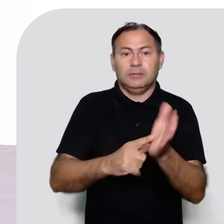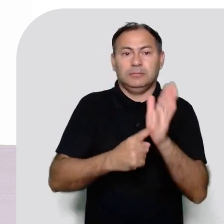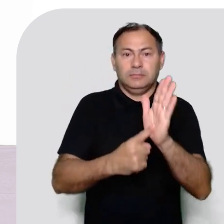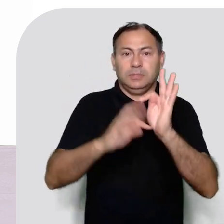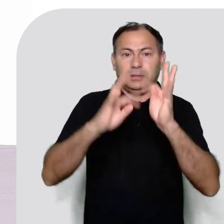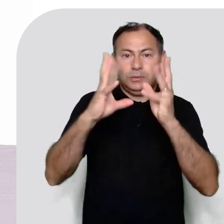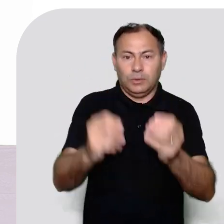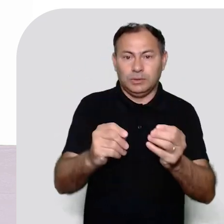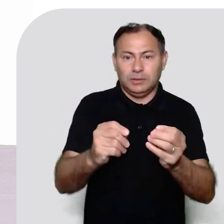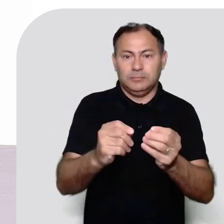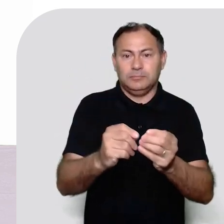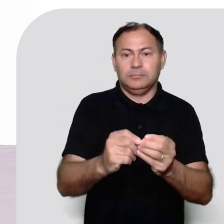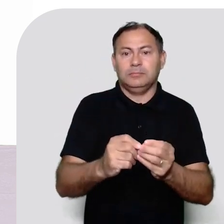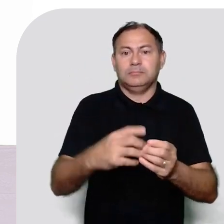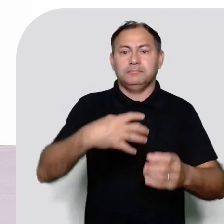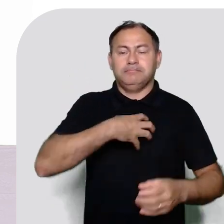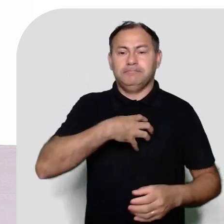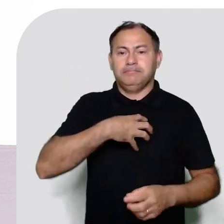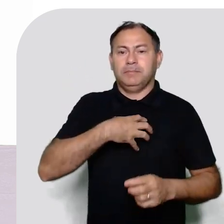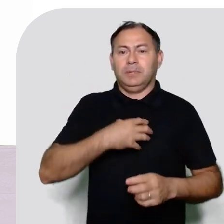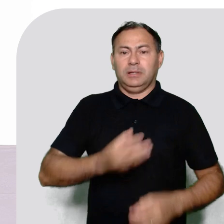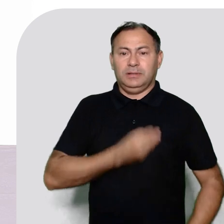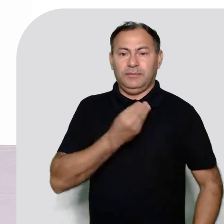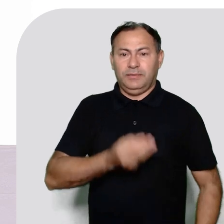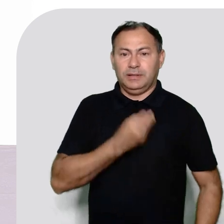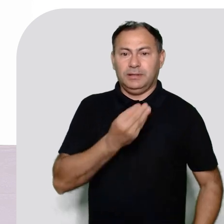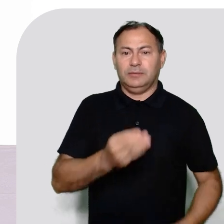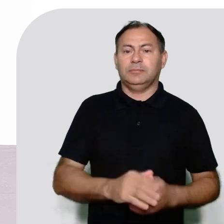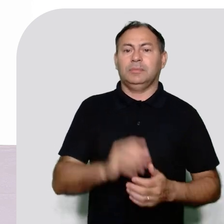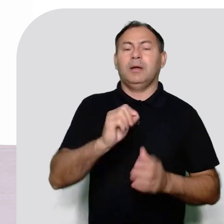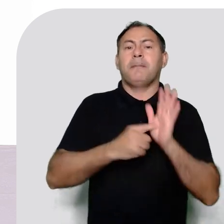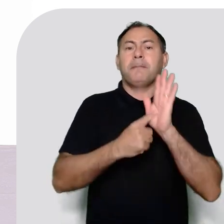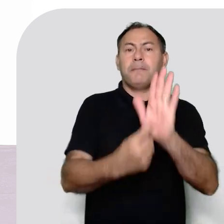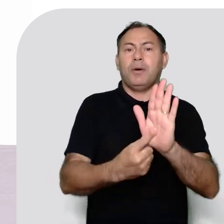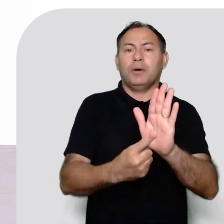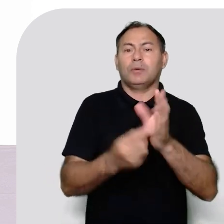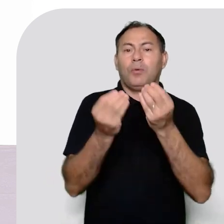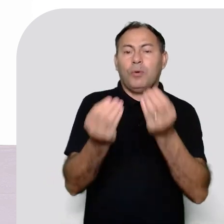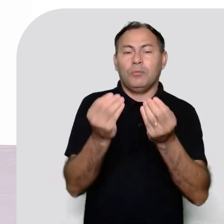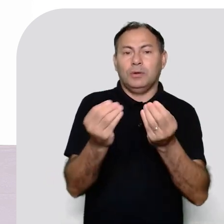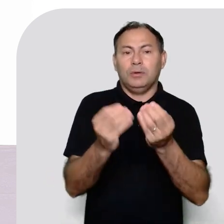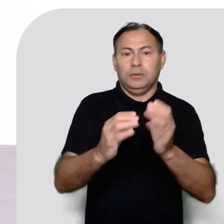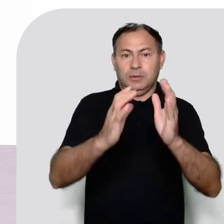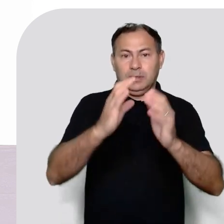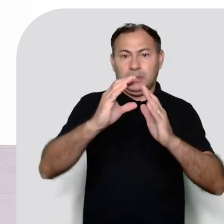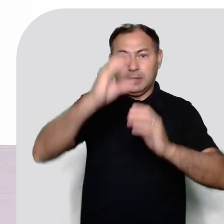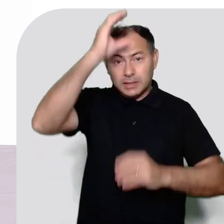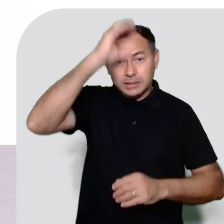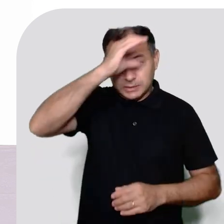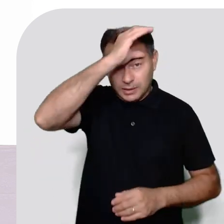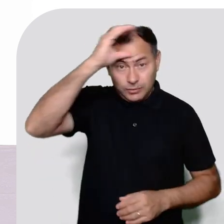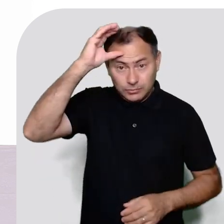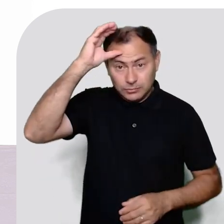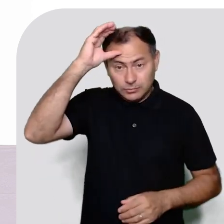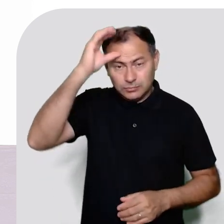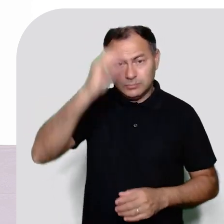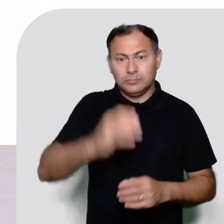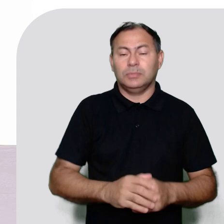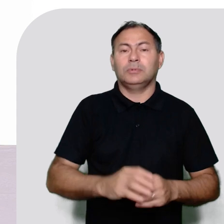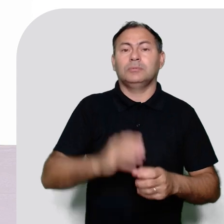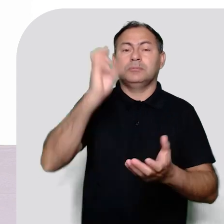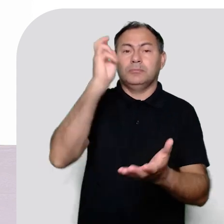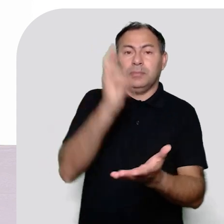traz todas as situações de vida que mostram como cristãos,